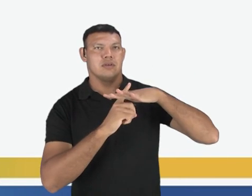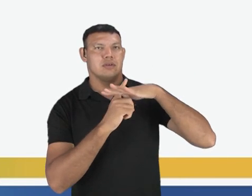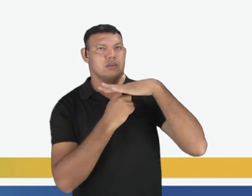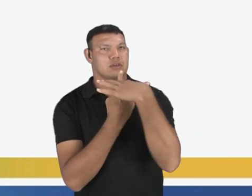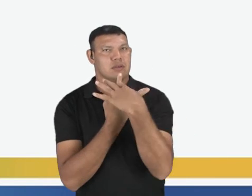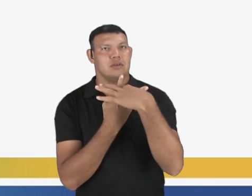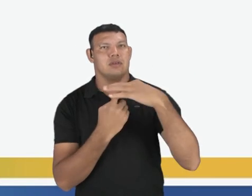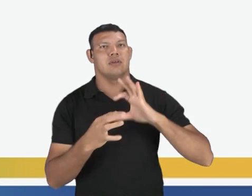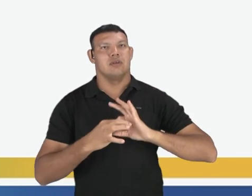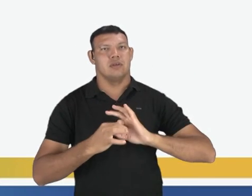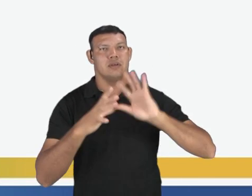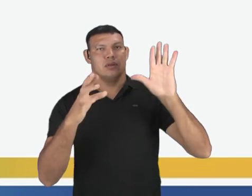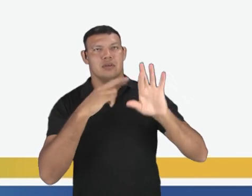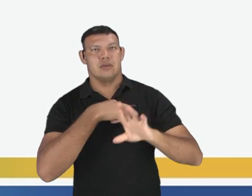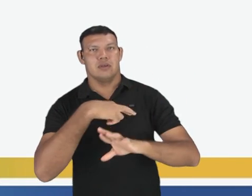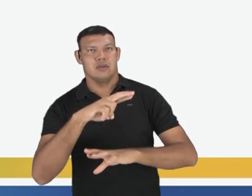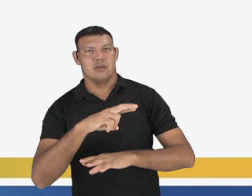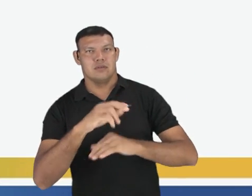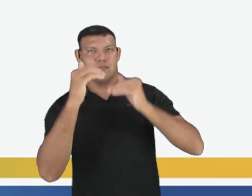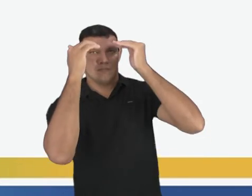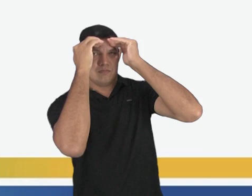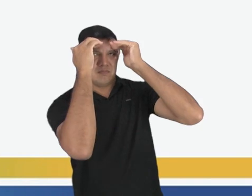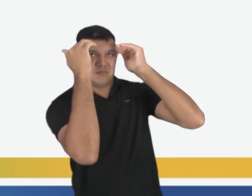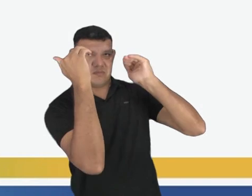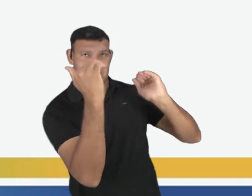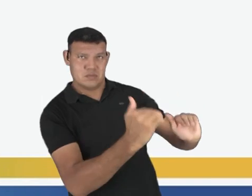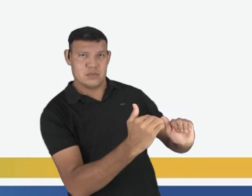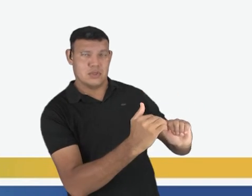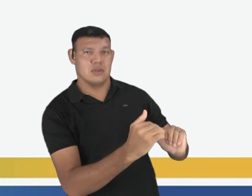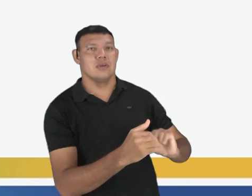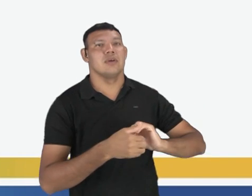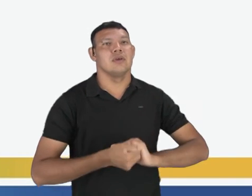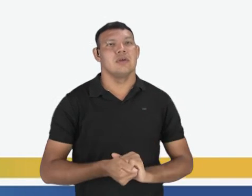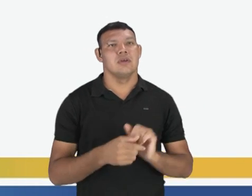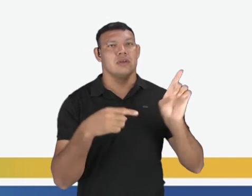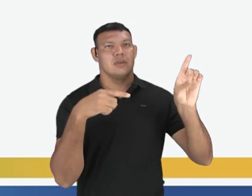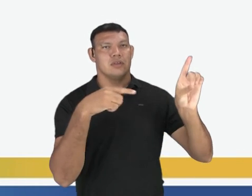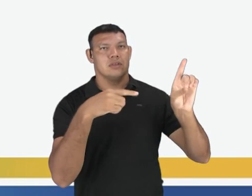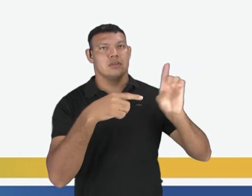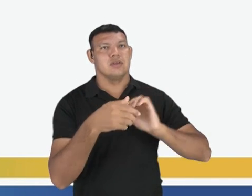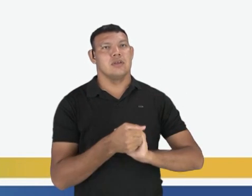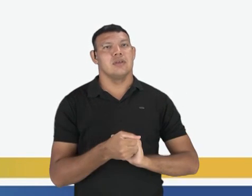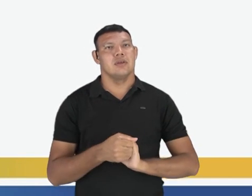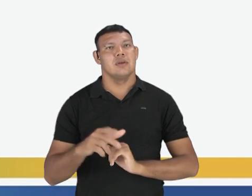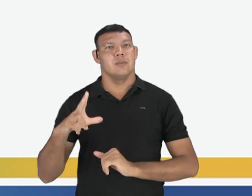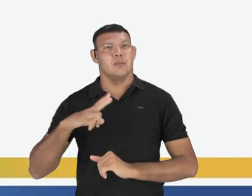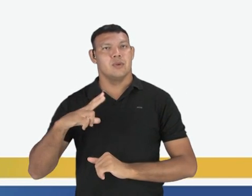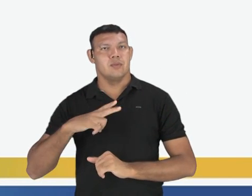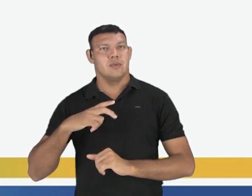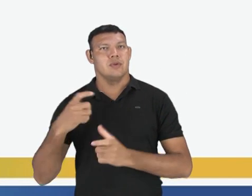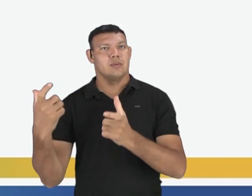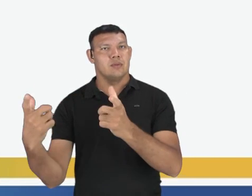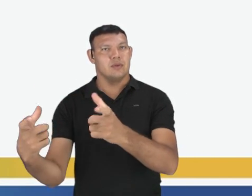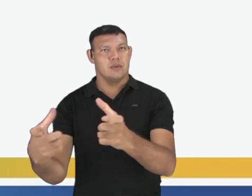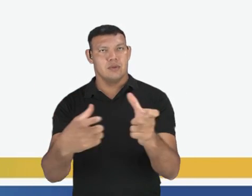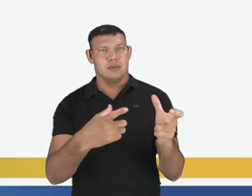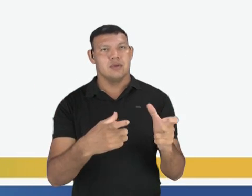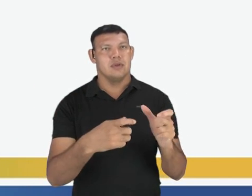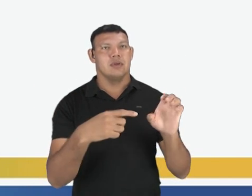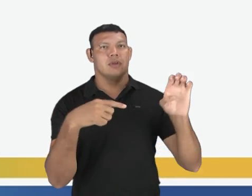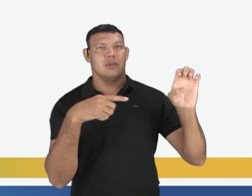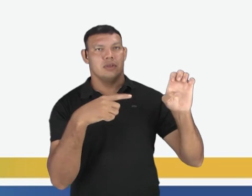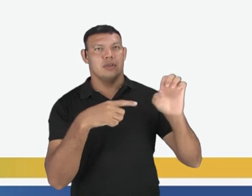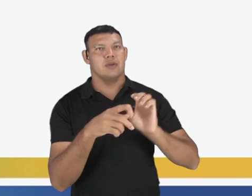de imprensa, pessoal. Quais são essas heranças, né, liberais aí do iluminismo? A gente tem aí a letra